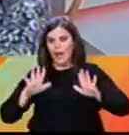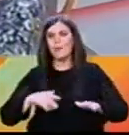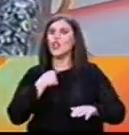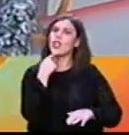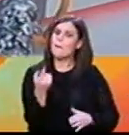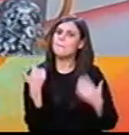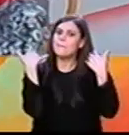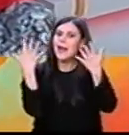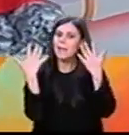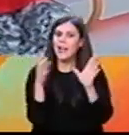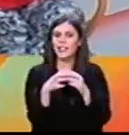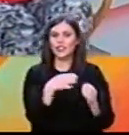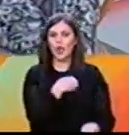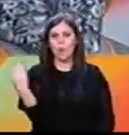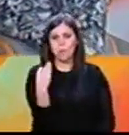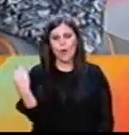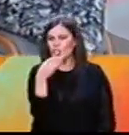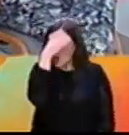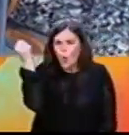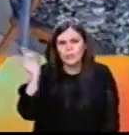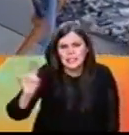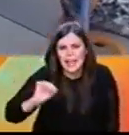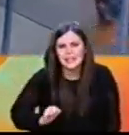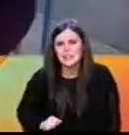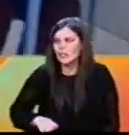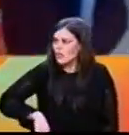Parabéns. Pronto, não me esqueci.